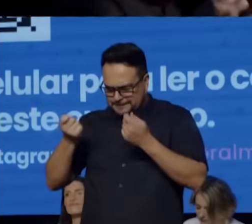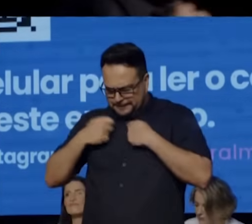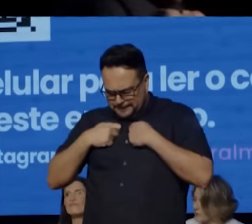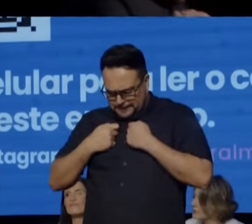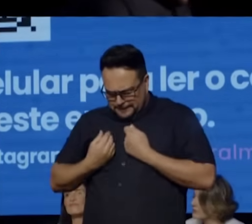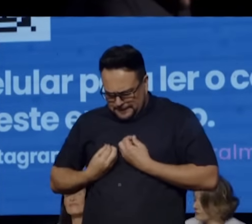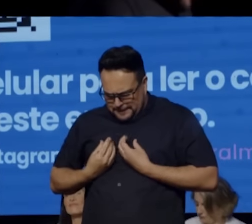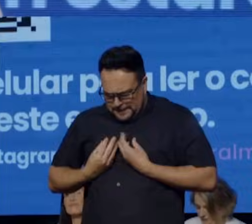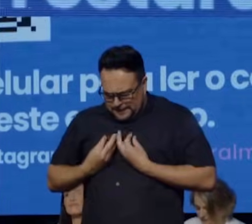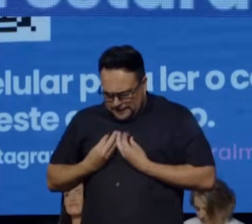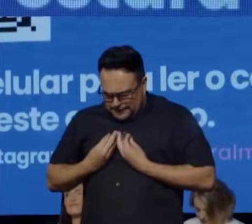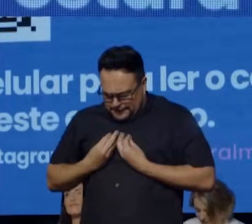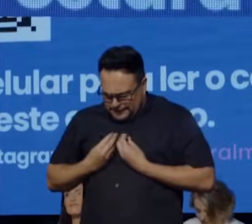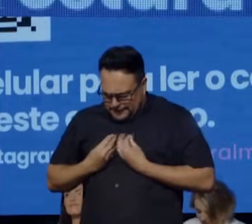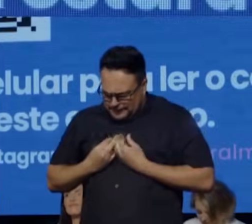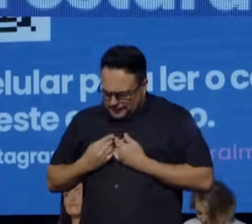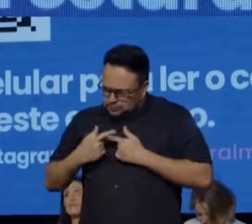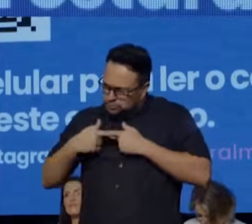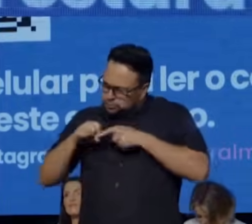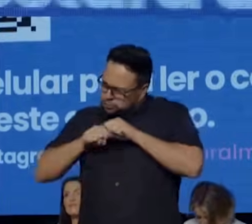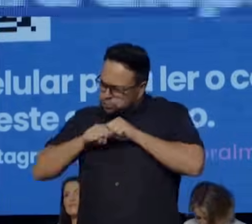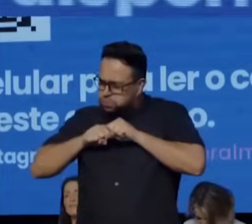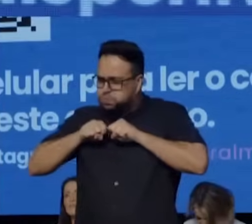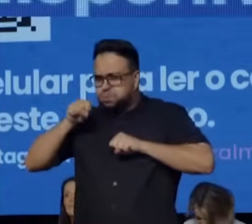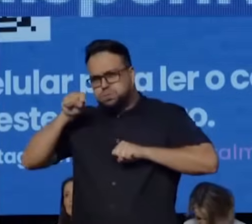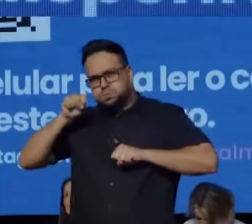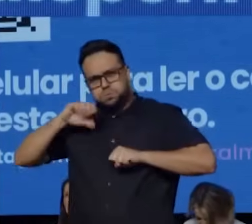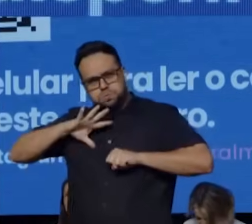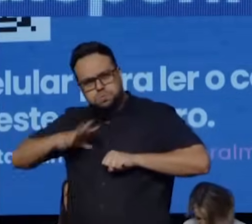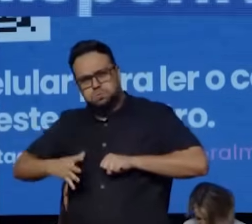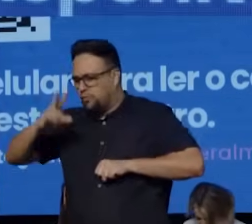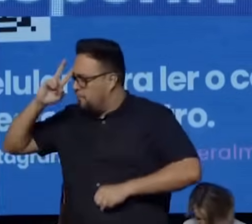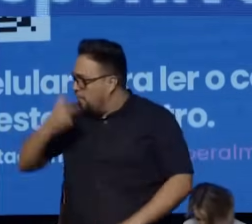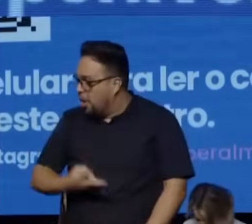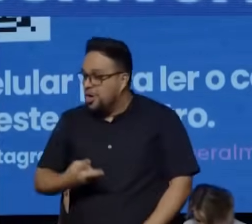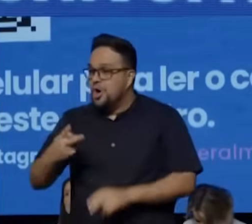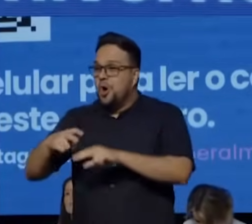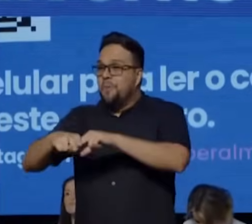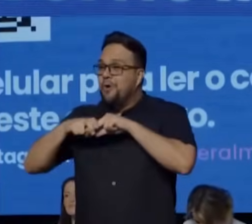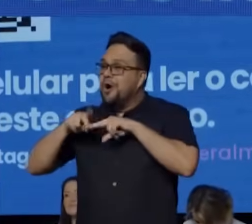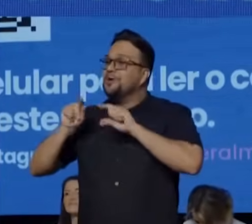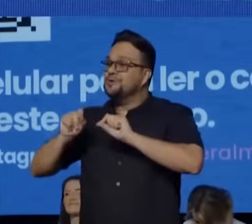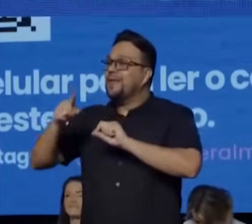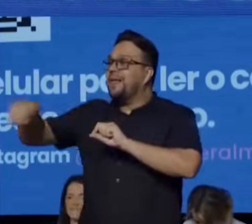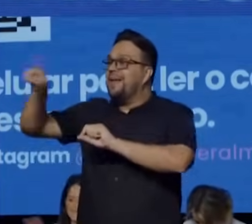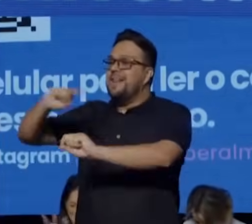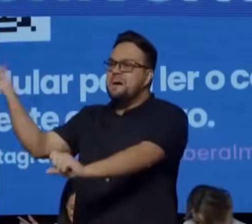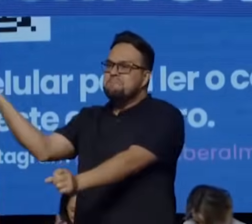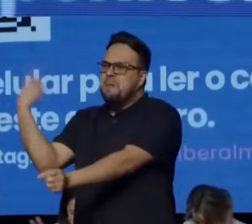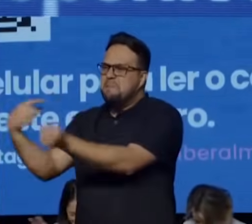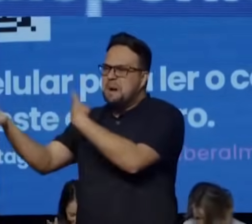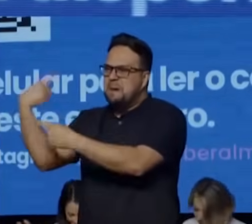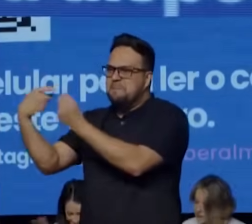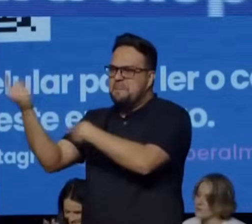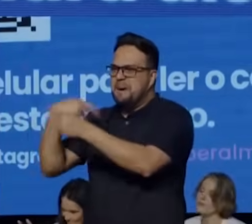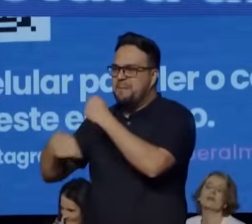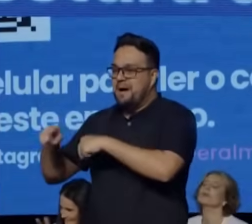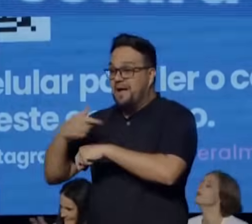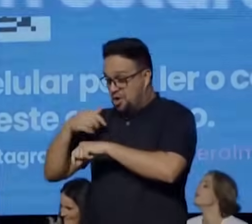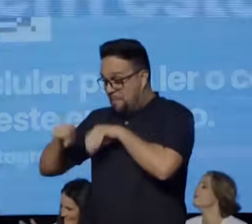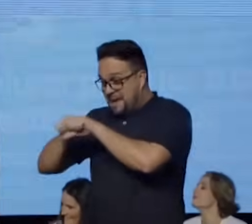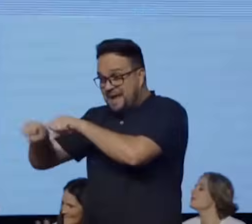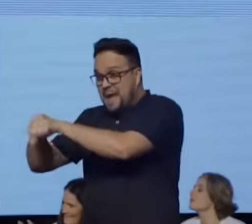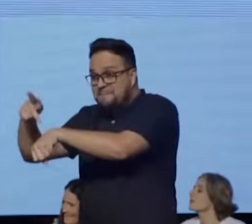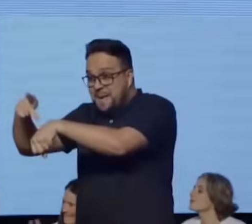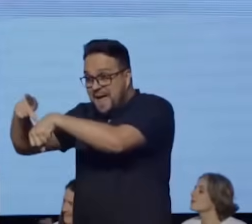sou. Eu me tornei a mulher forte que eu sou, graças a pedradas de todos vocês. E hoje eu tenho até